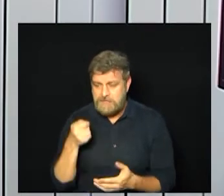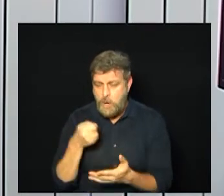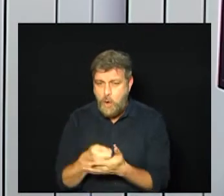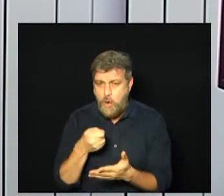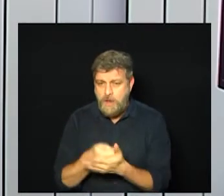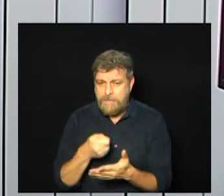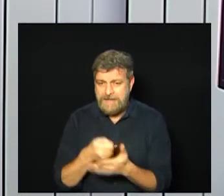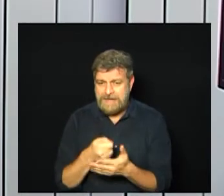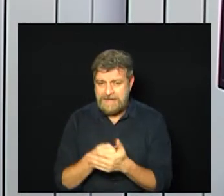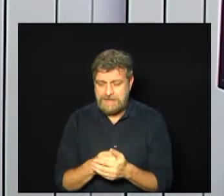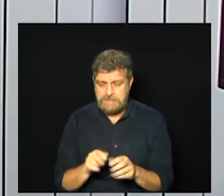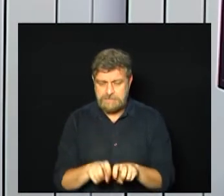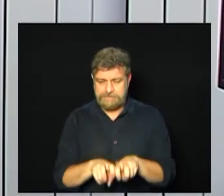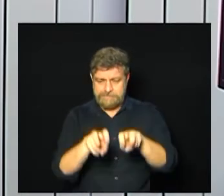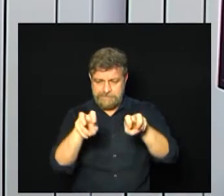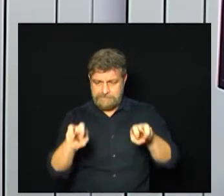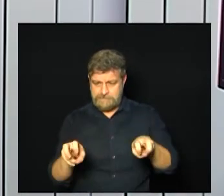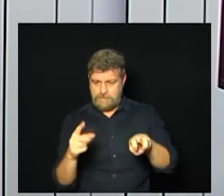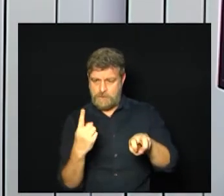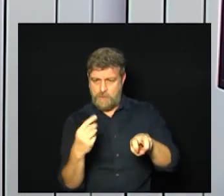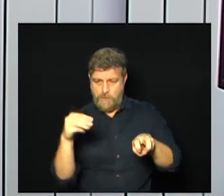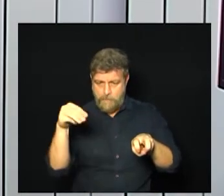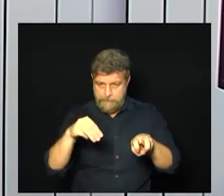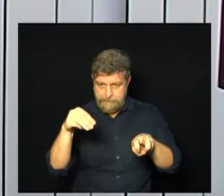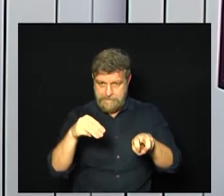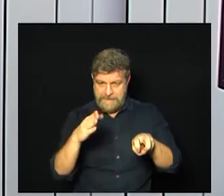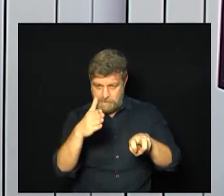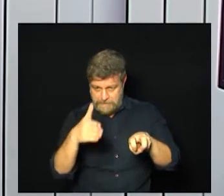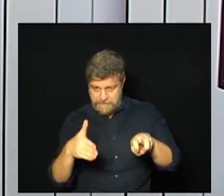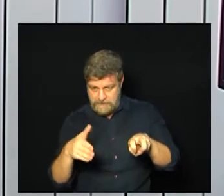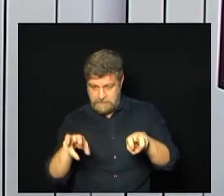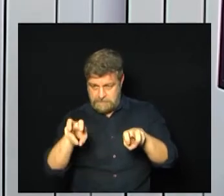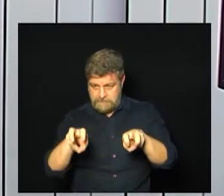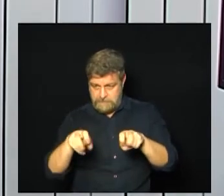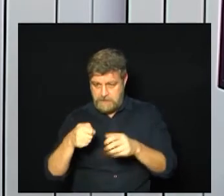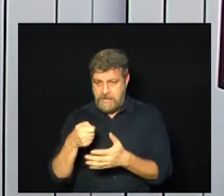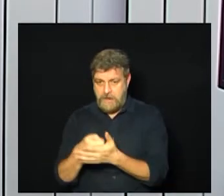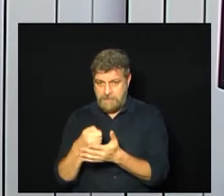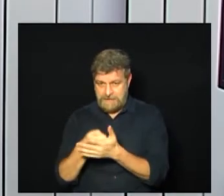pelo aquele distanciamento de 1,5 metro,